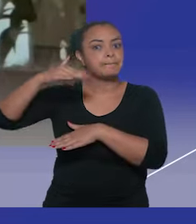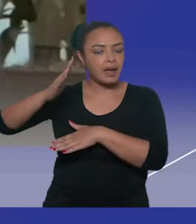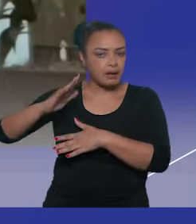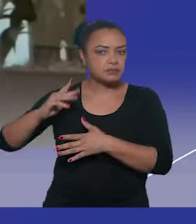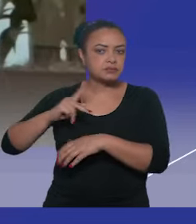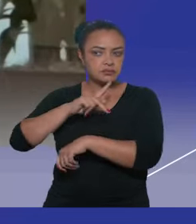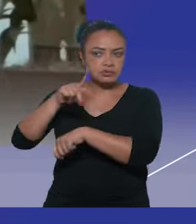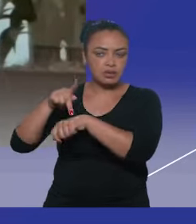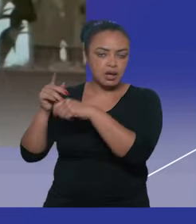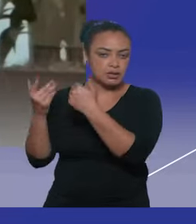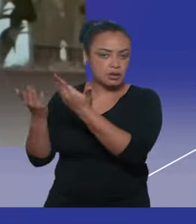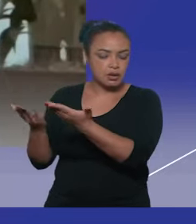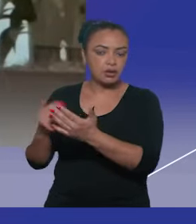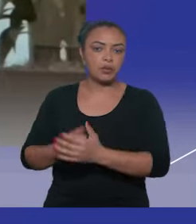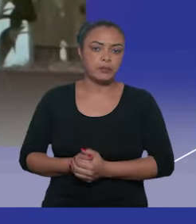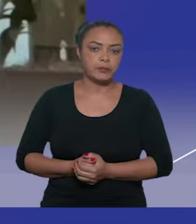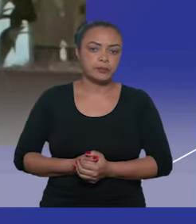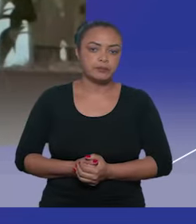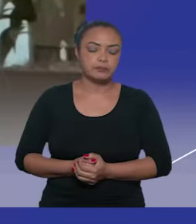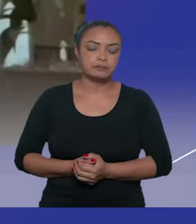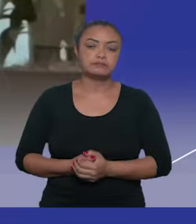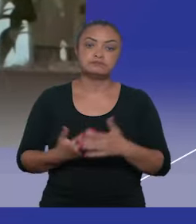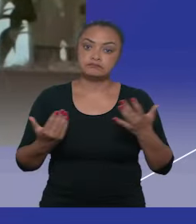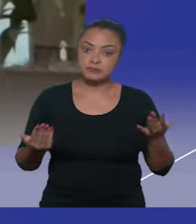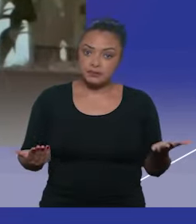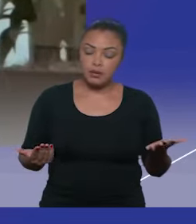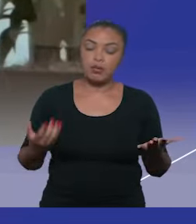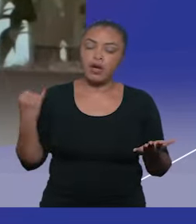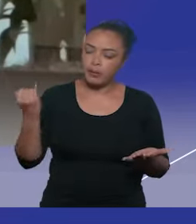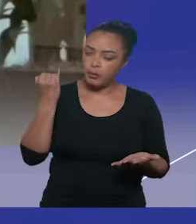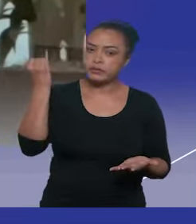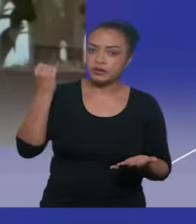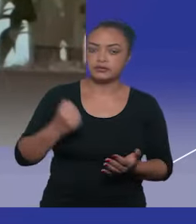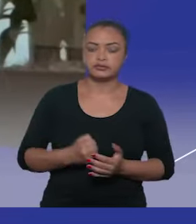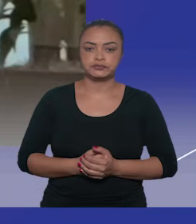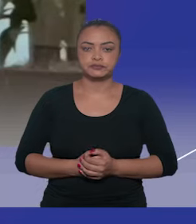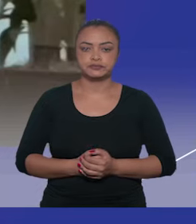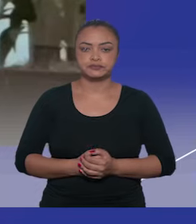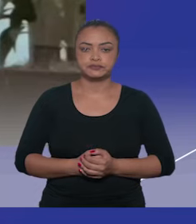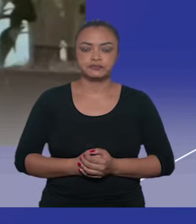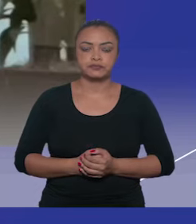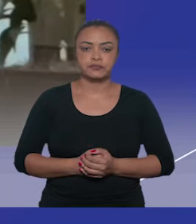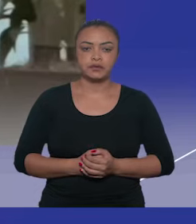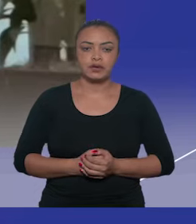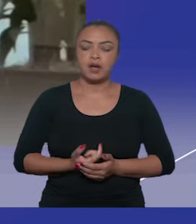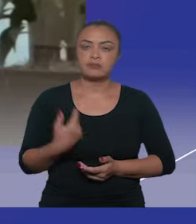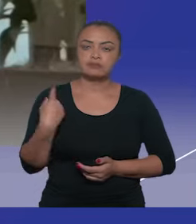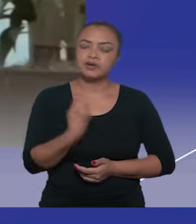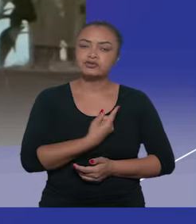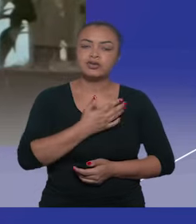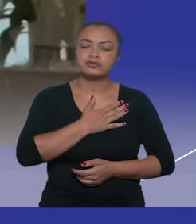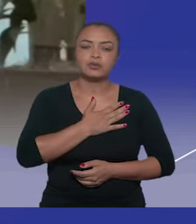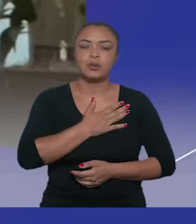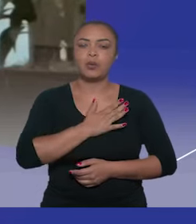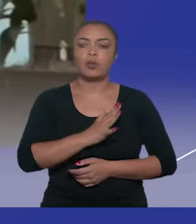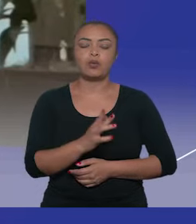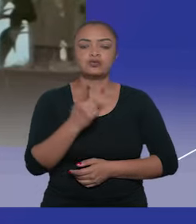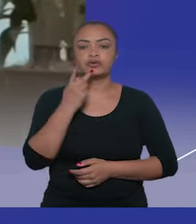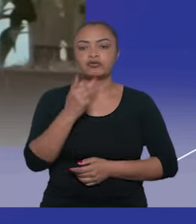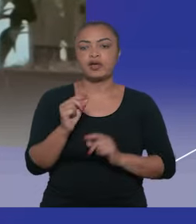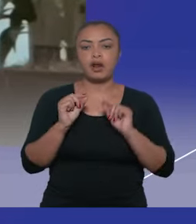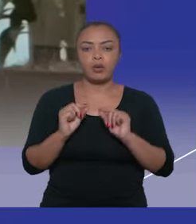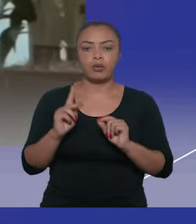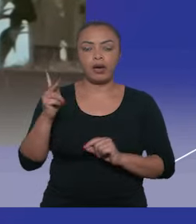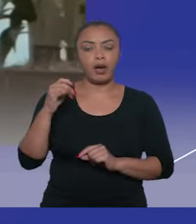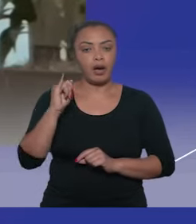fortuna um pouco mais alta, que tem, já está mais caminhando há mais tempo nesse movimento de internalização dos